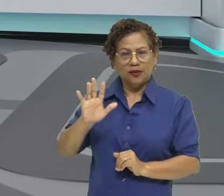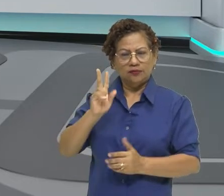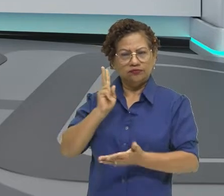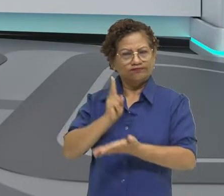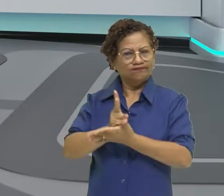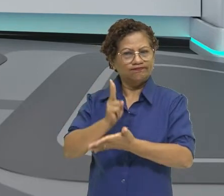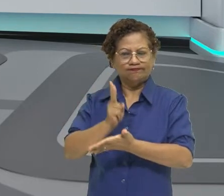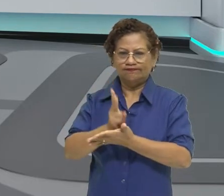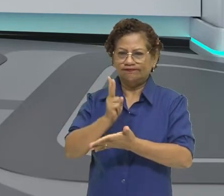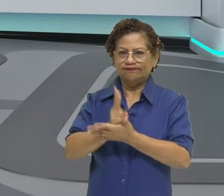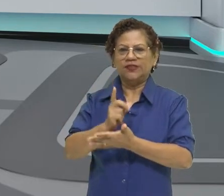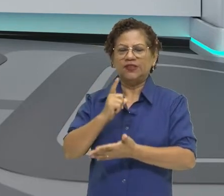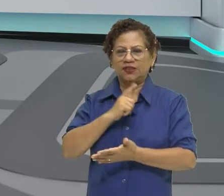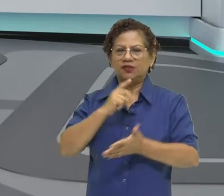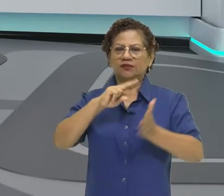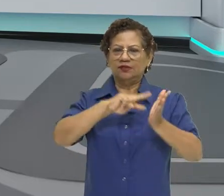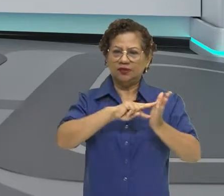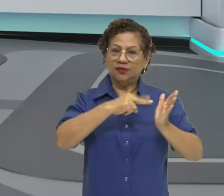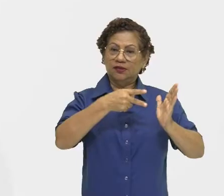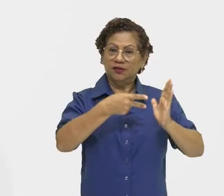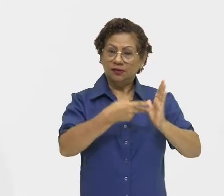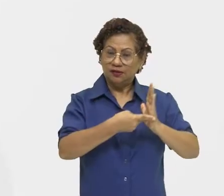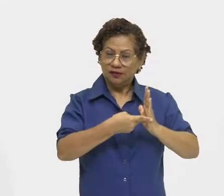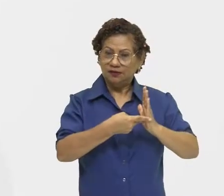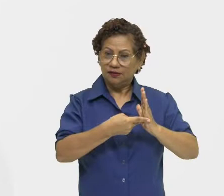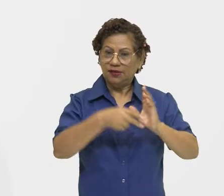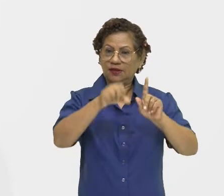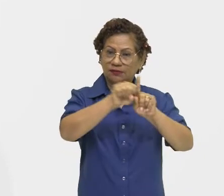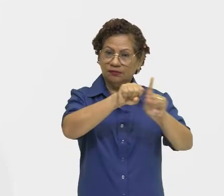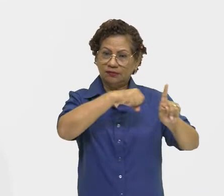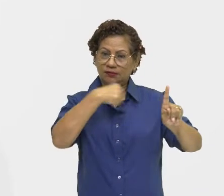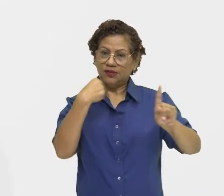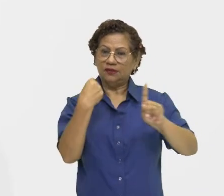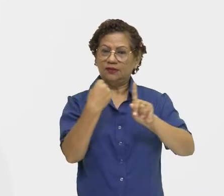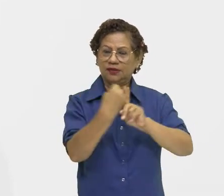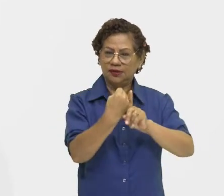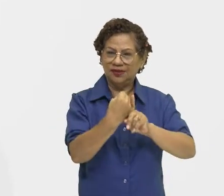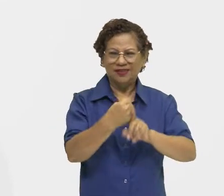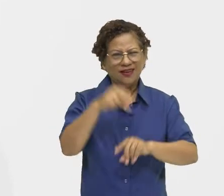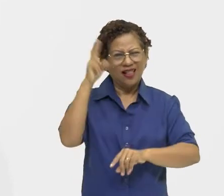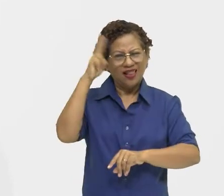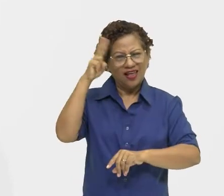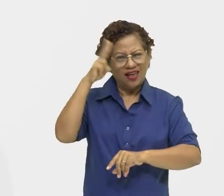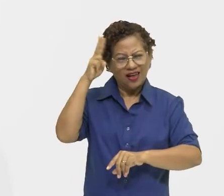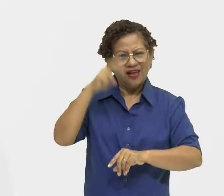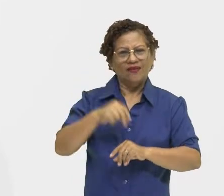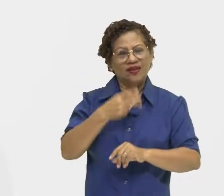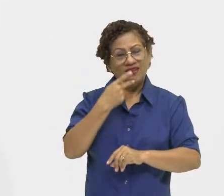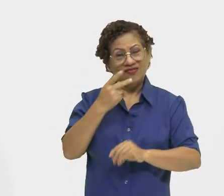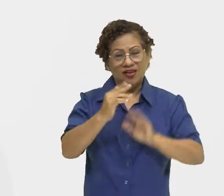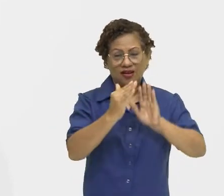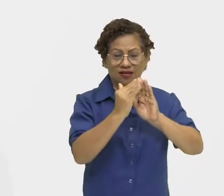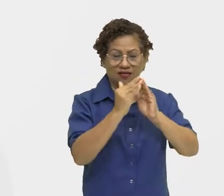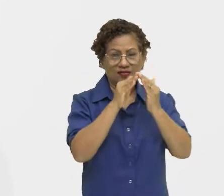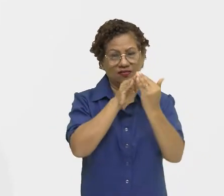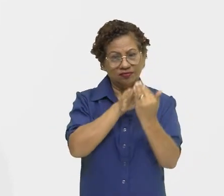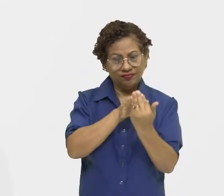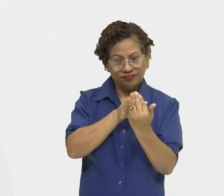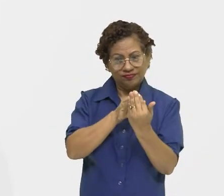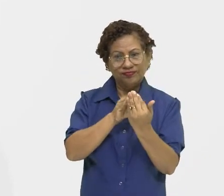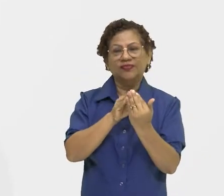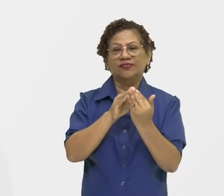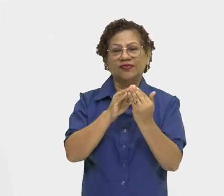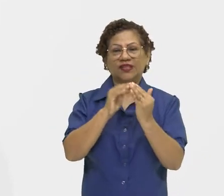estrutura hierárquica da sociedade. Lembra, a gente falou de hierarquia, a pirâmide lá, o topo da pirâmide era quem?